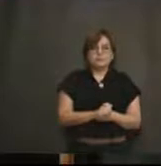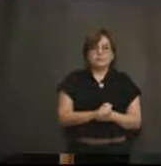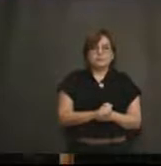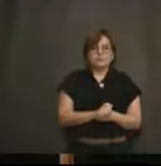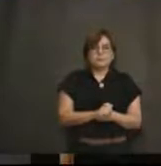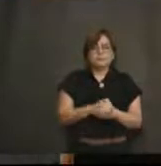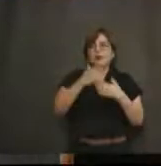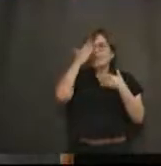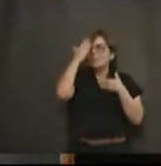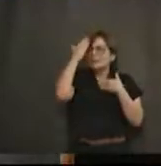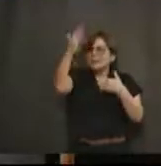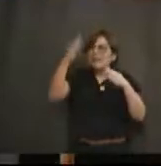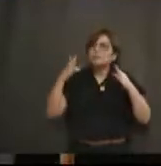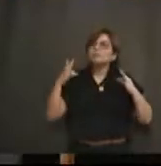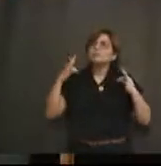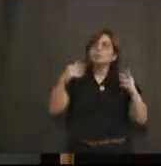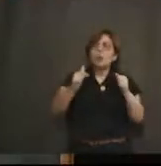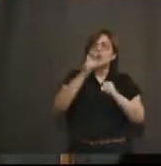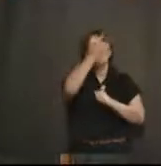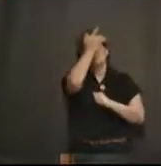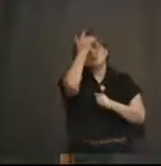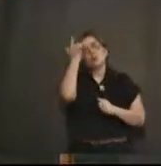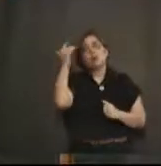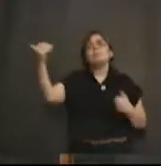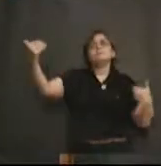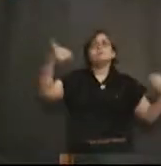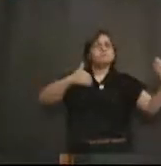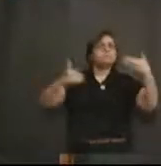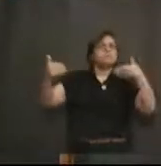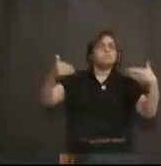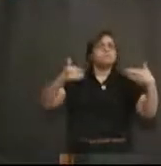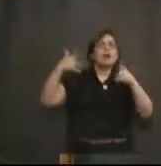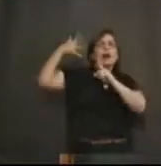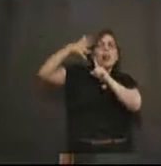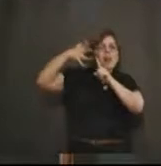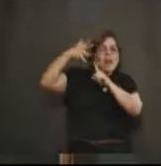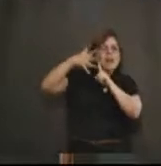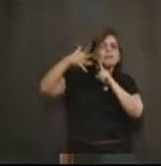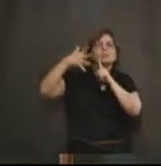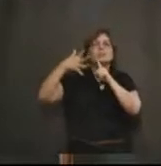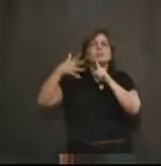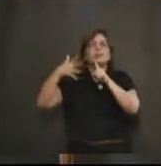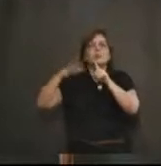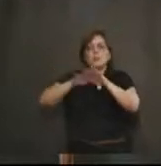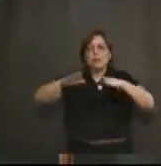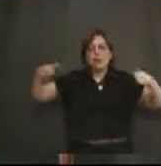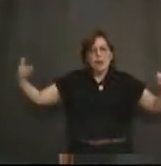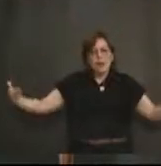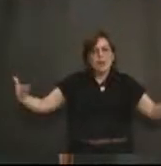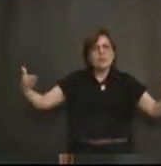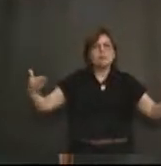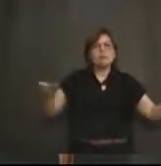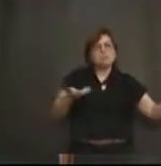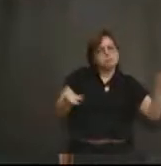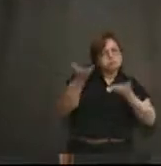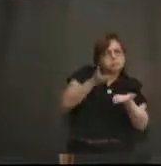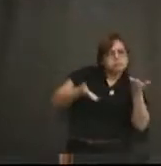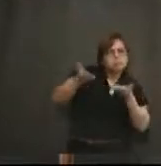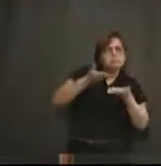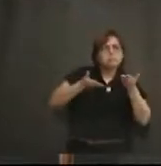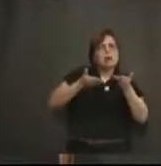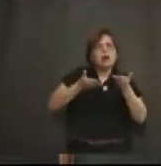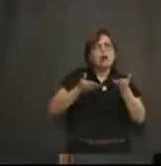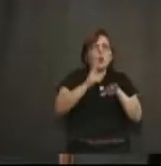Agradeço a todos os participantes convidados para mesas redondas, mediadores, plenaristas,